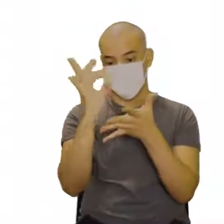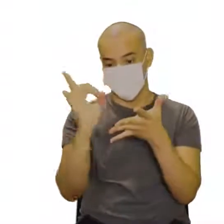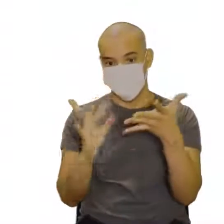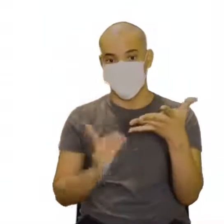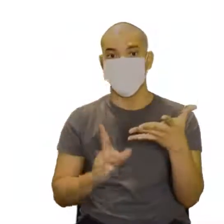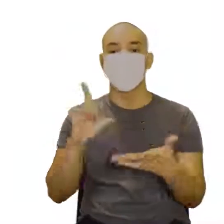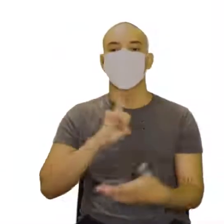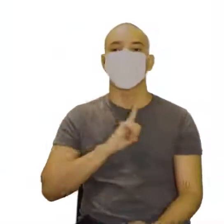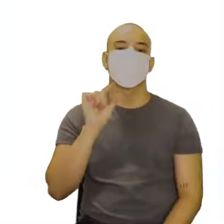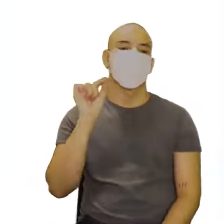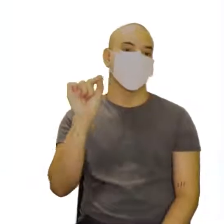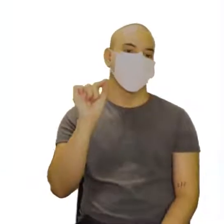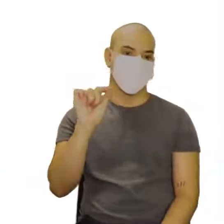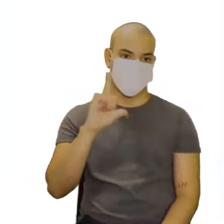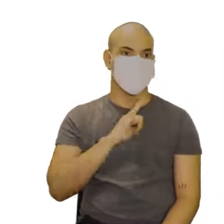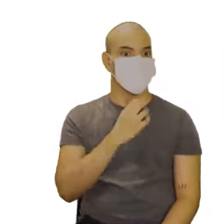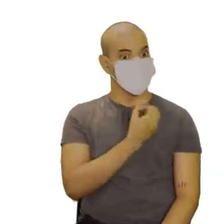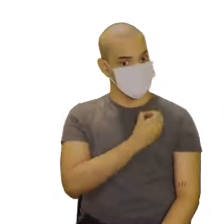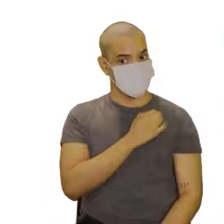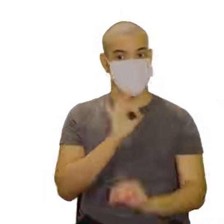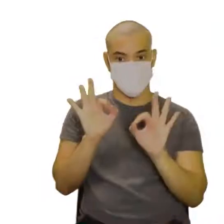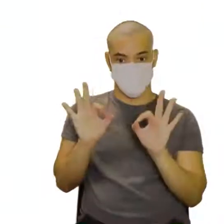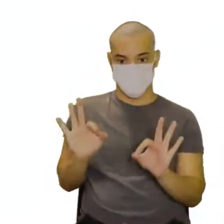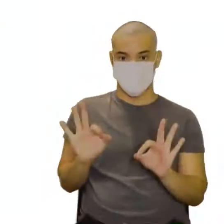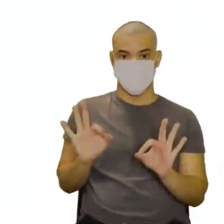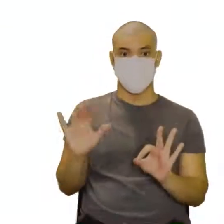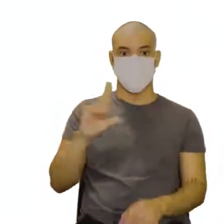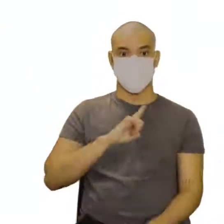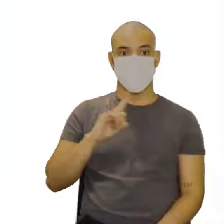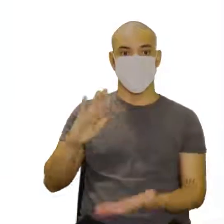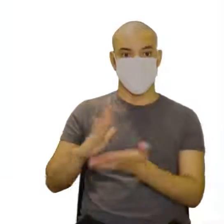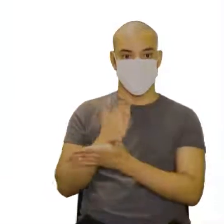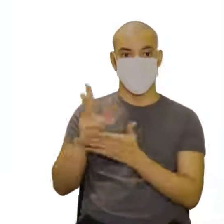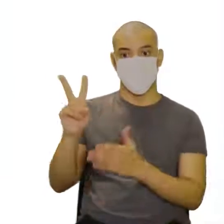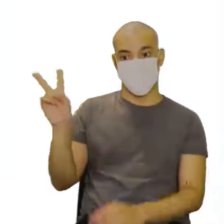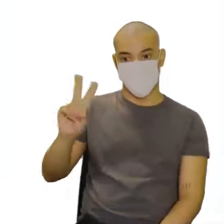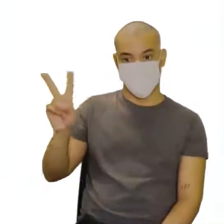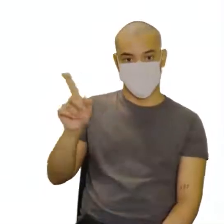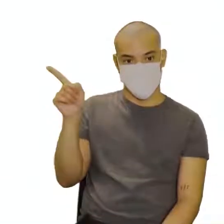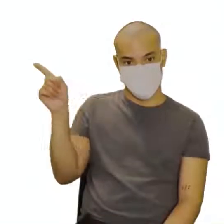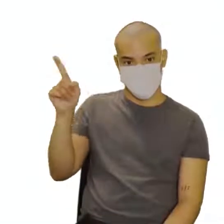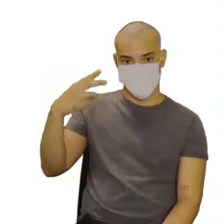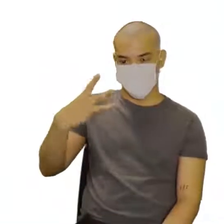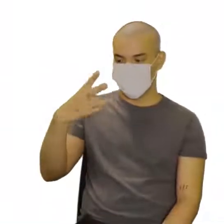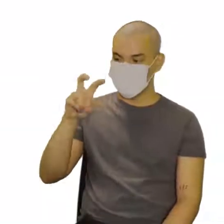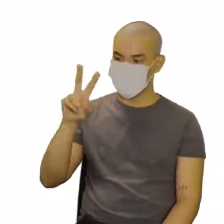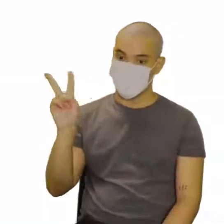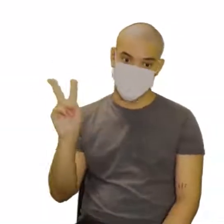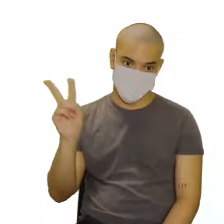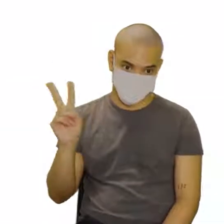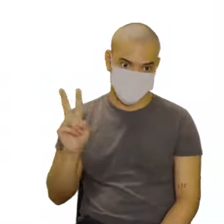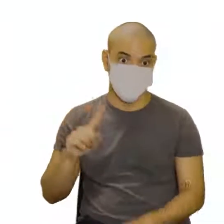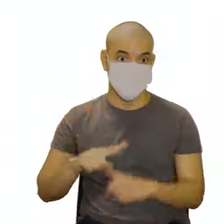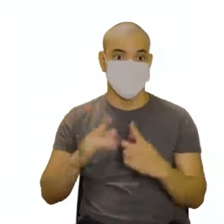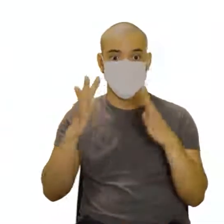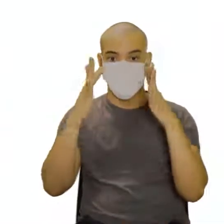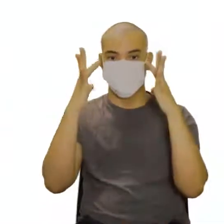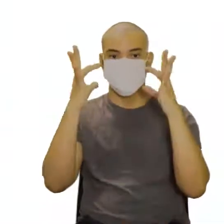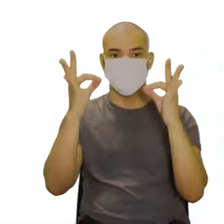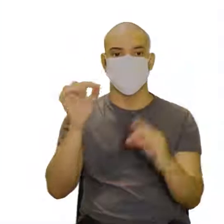uma certa numeração. Ó, tem também de voltagem aqui, como vocês podem observar, mas fiquem atentos aqui, ó,